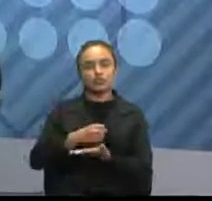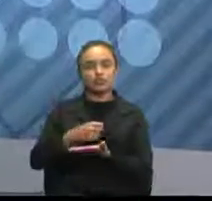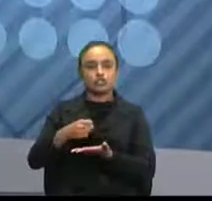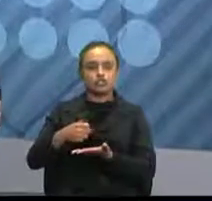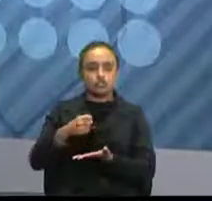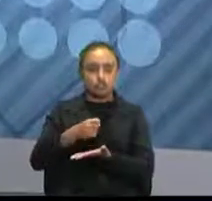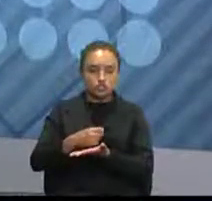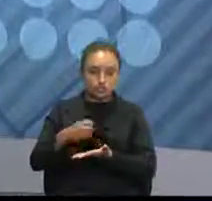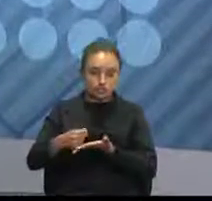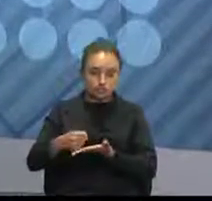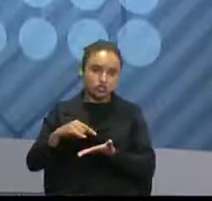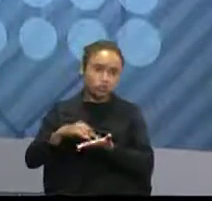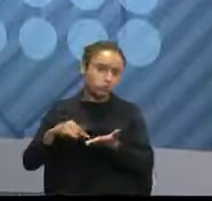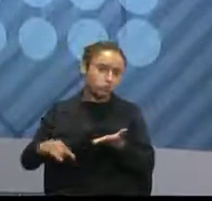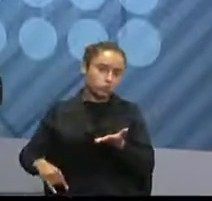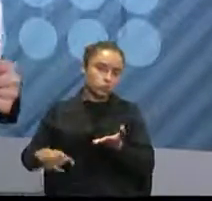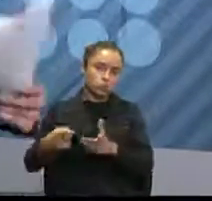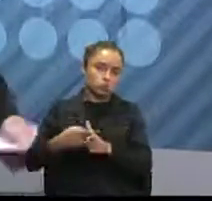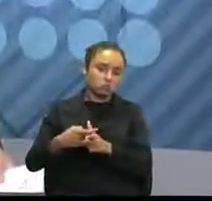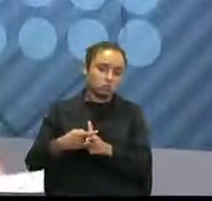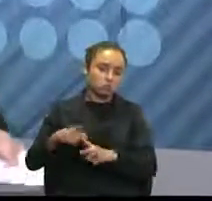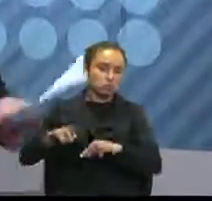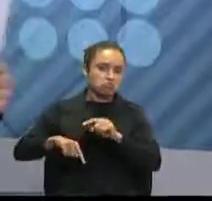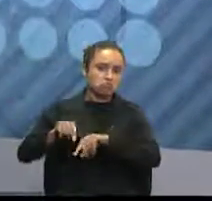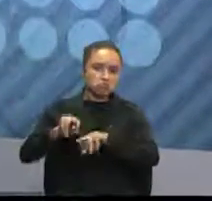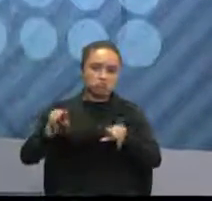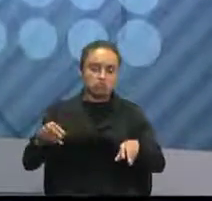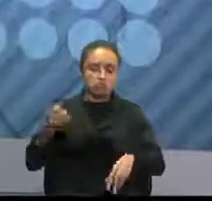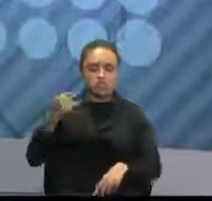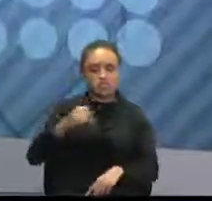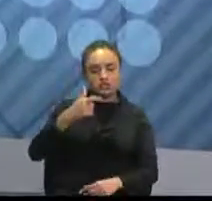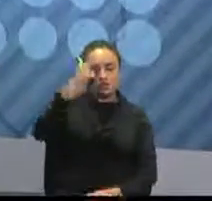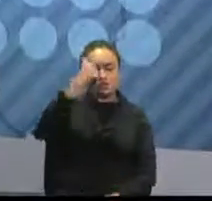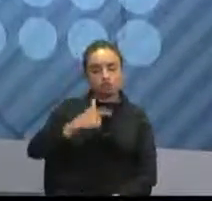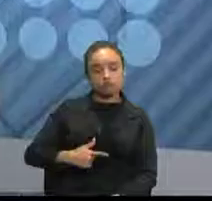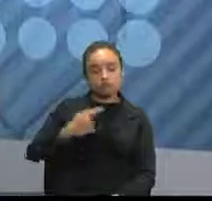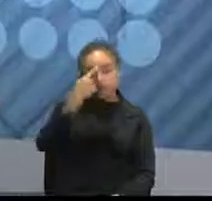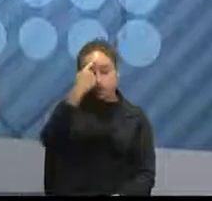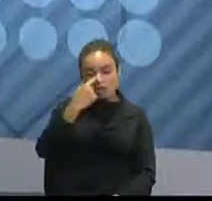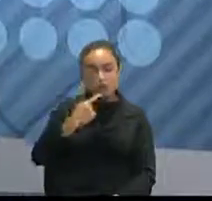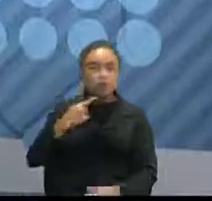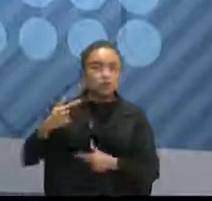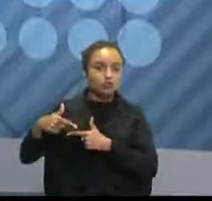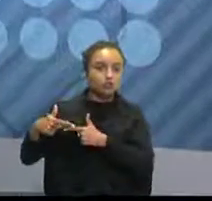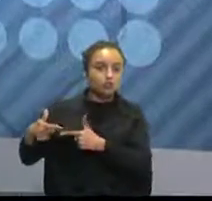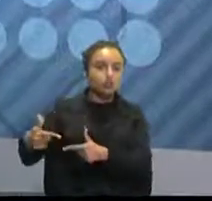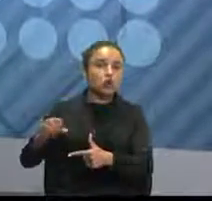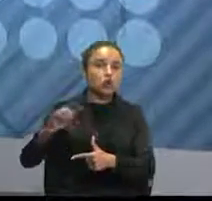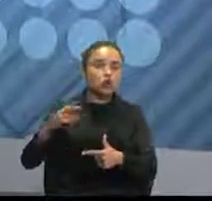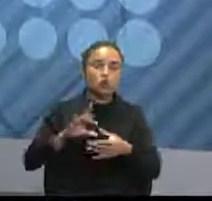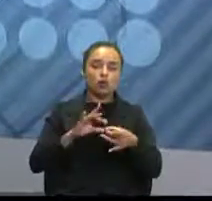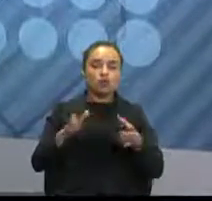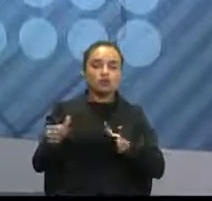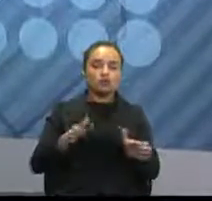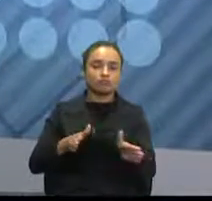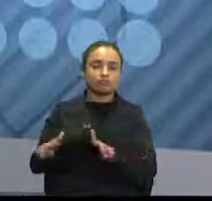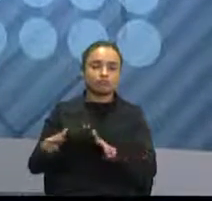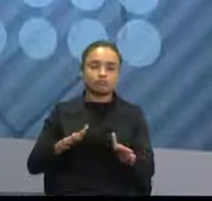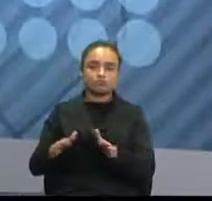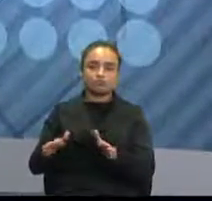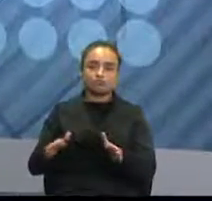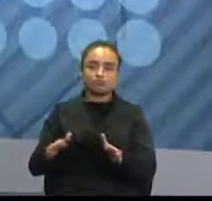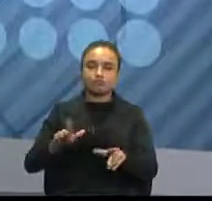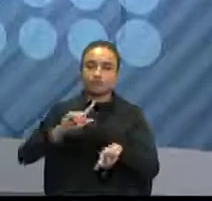depende muito do perfil da pessoa se ela é mais arrojada mais conservador em relação está deixando o fórum é uma simulação para você dar uma